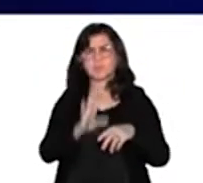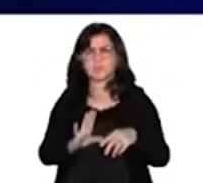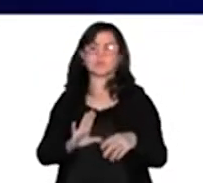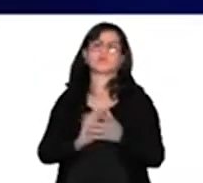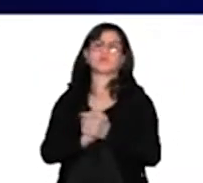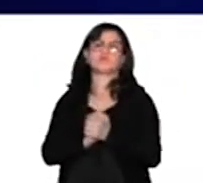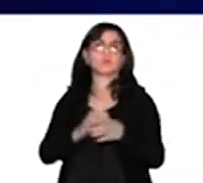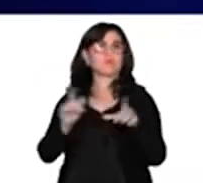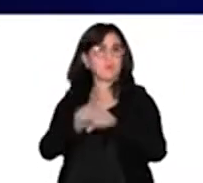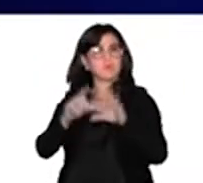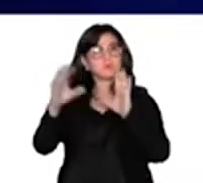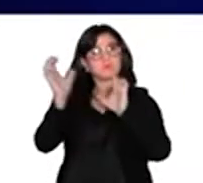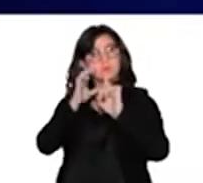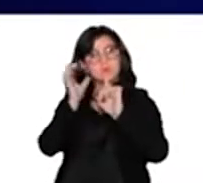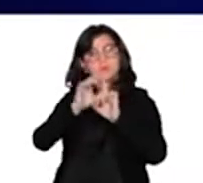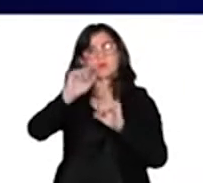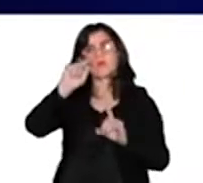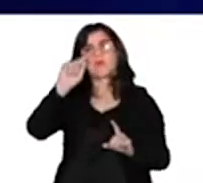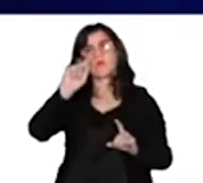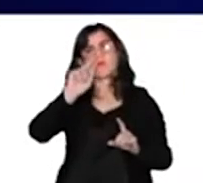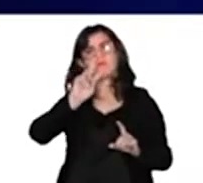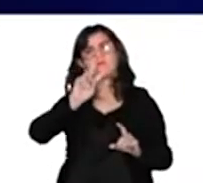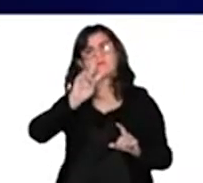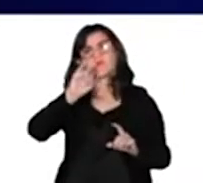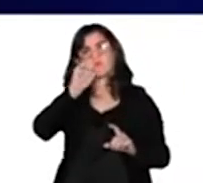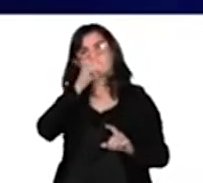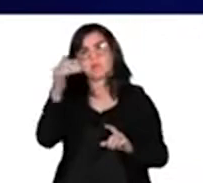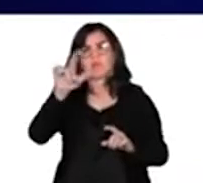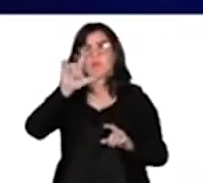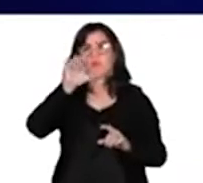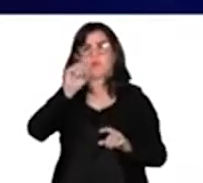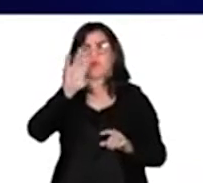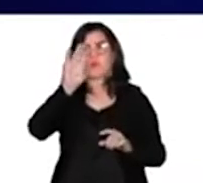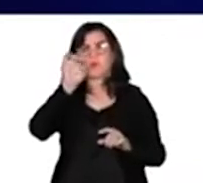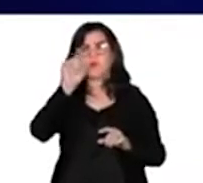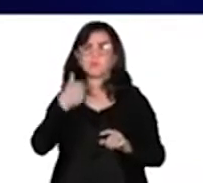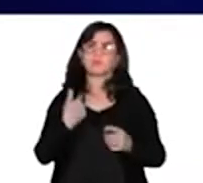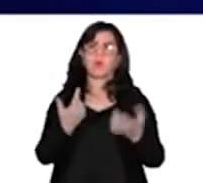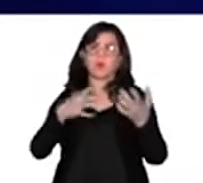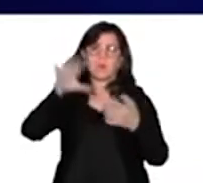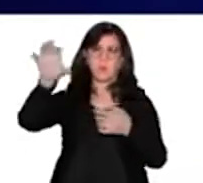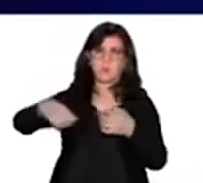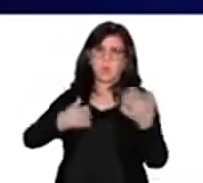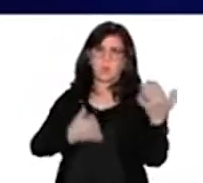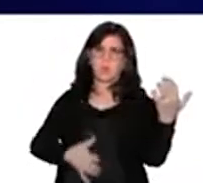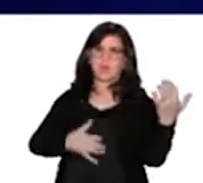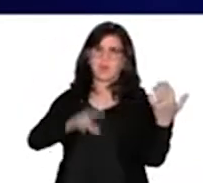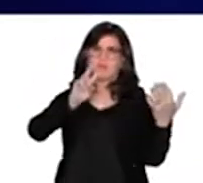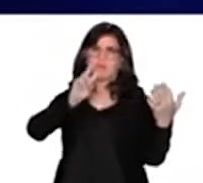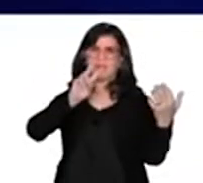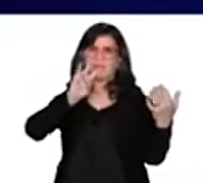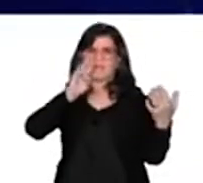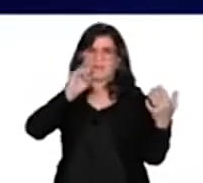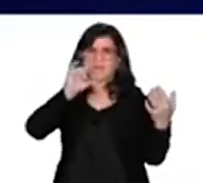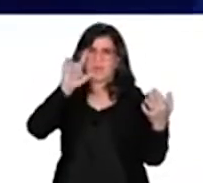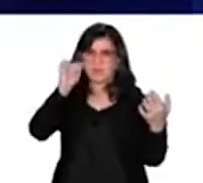da obra do Heitor Villa-Lobos. Tá, então, só vou buscar a viola e já